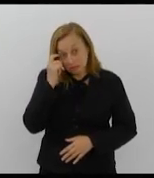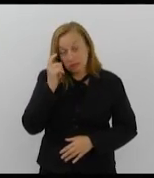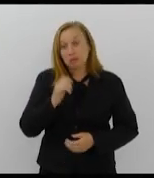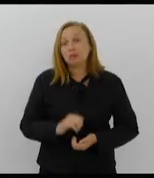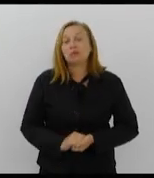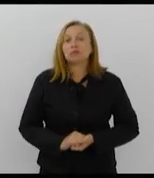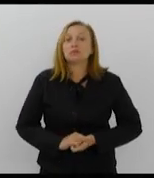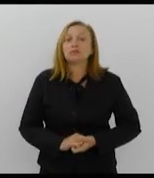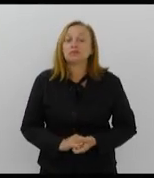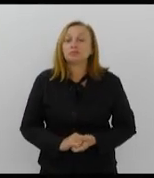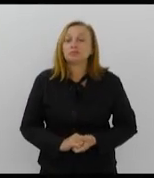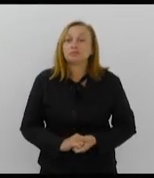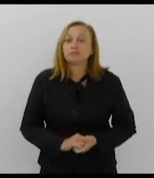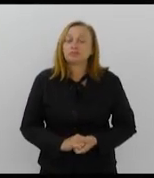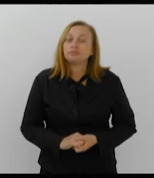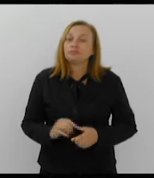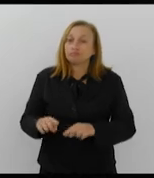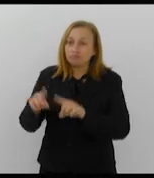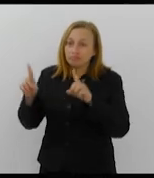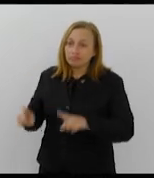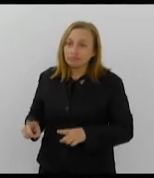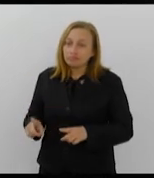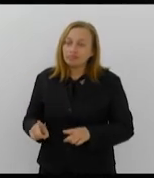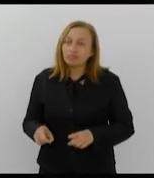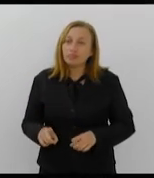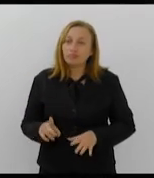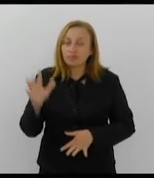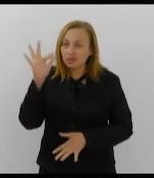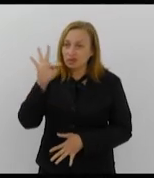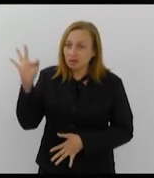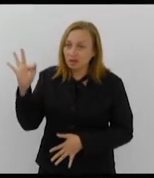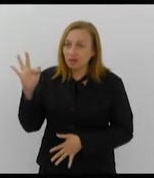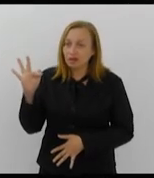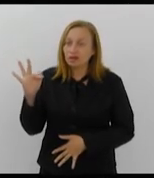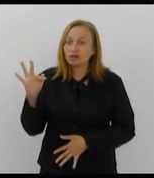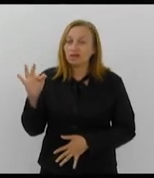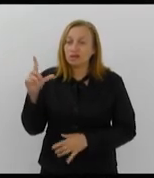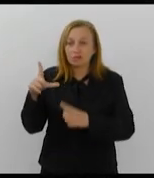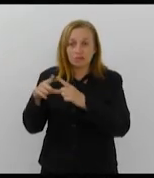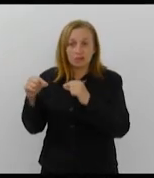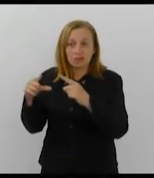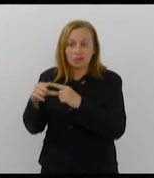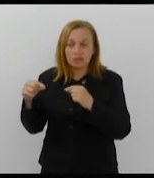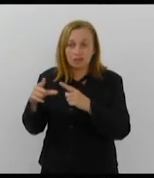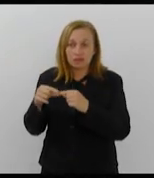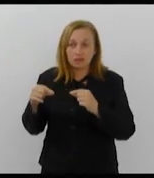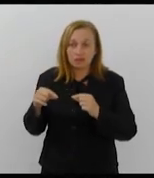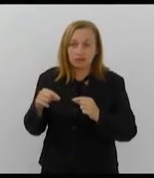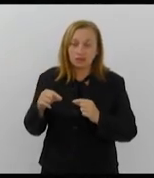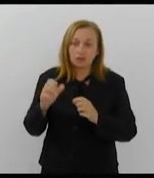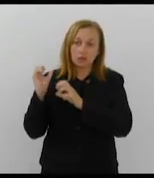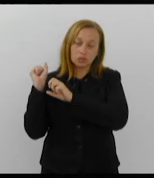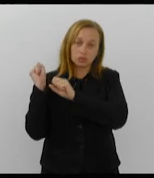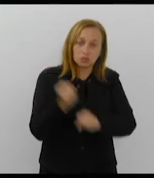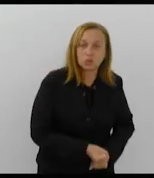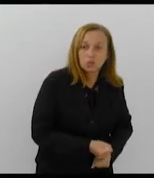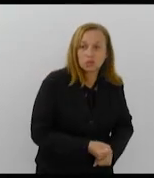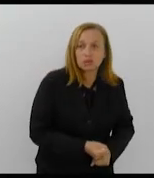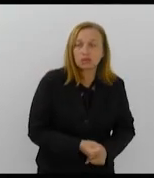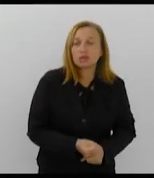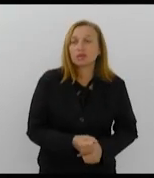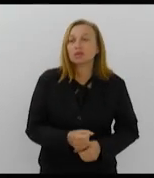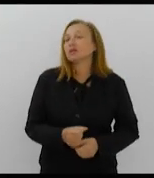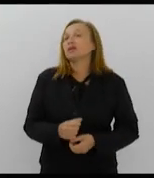excelente servidor da Receita Federal em Brasília, um atleta judô, campeão pan-americano de judô,